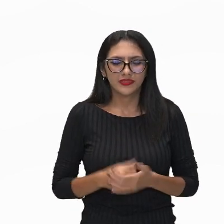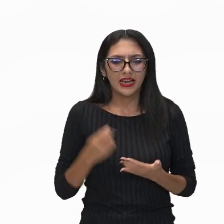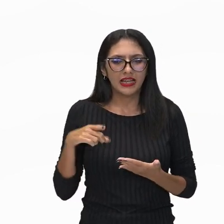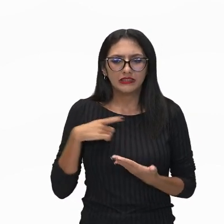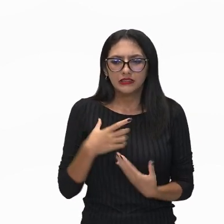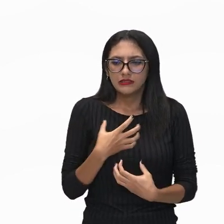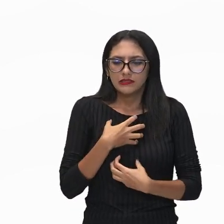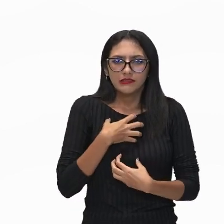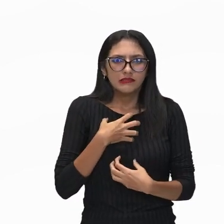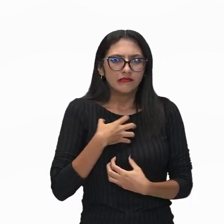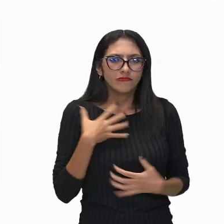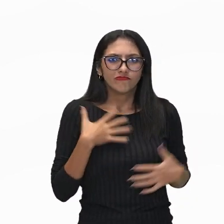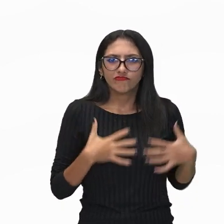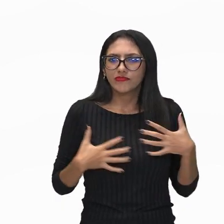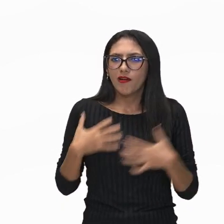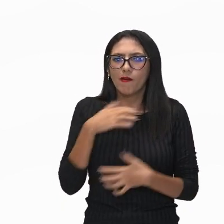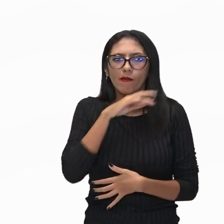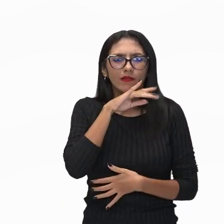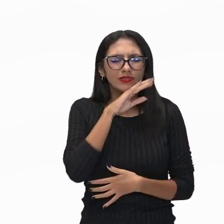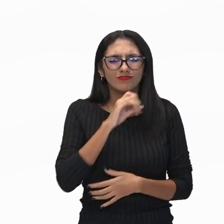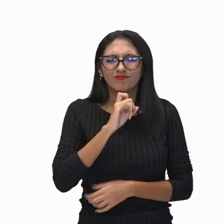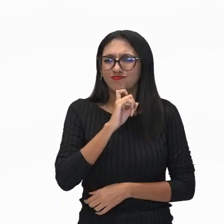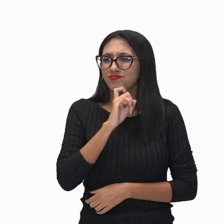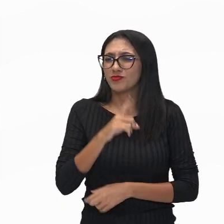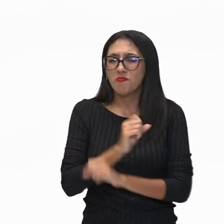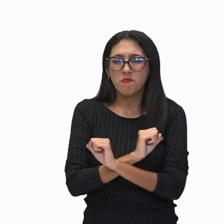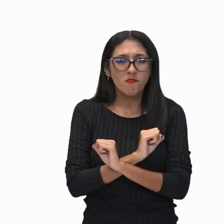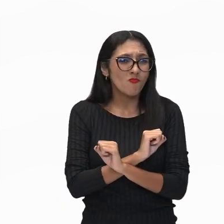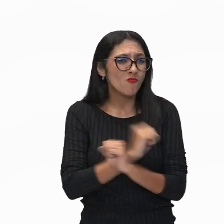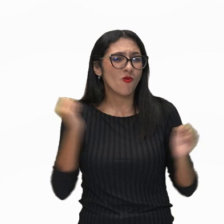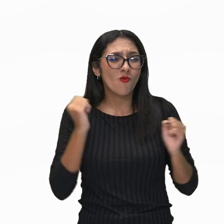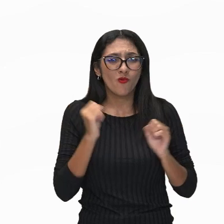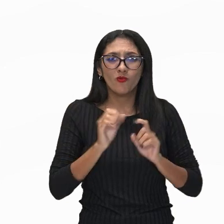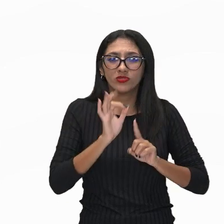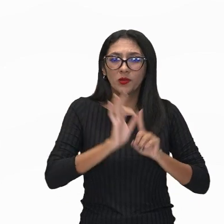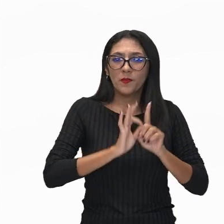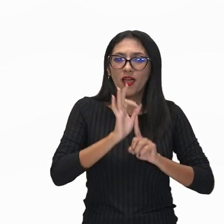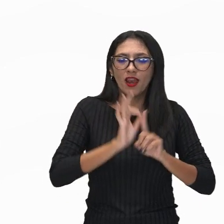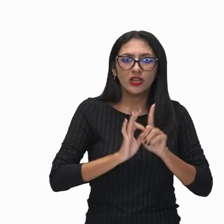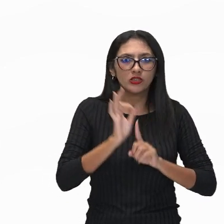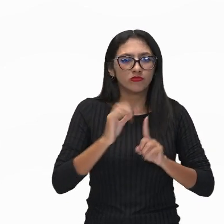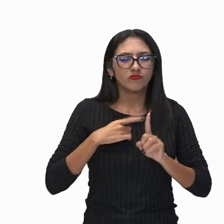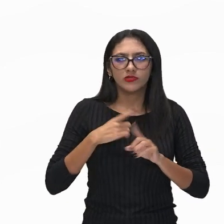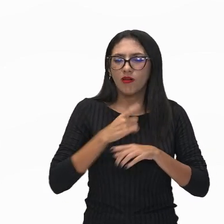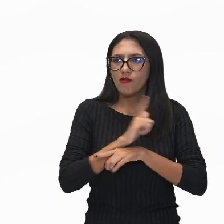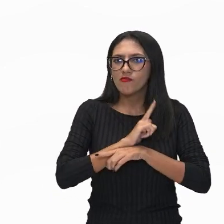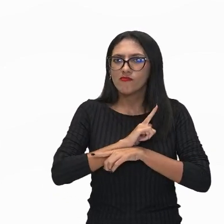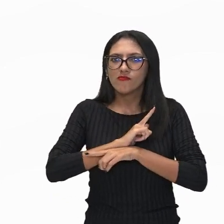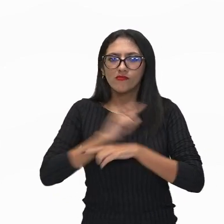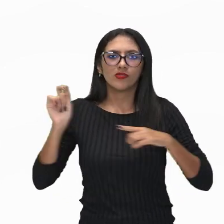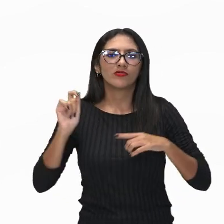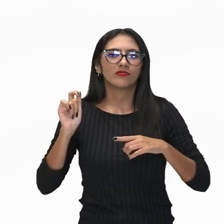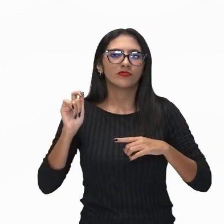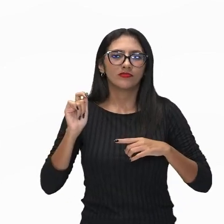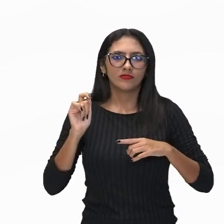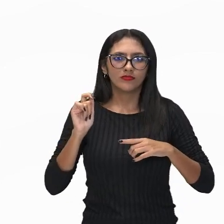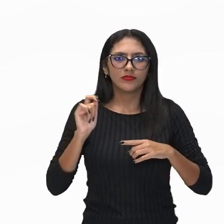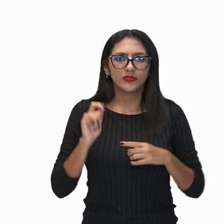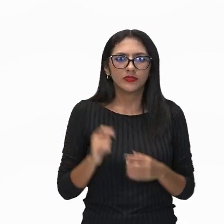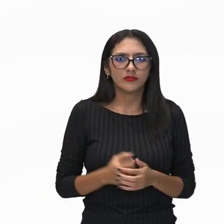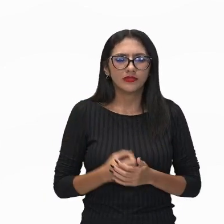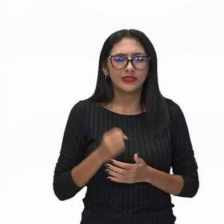mal. Não aguentei a temperatura e saí da água logo pensando: se eu